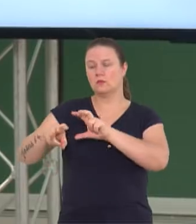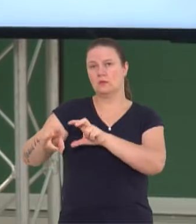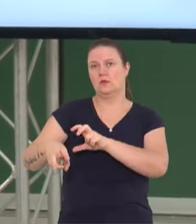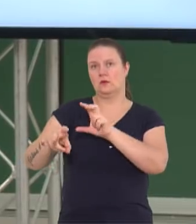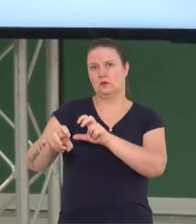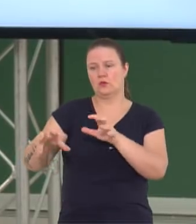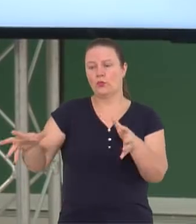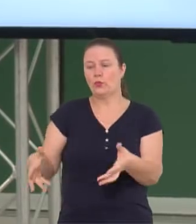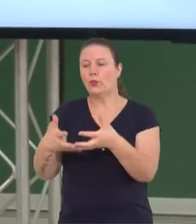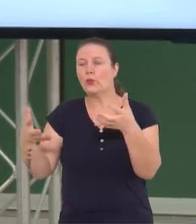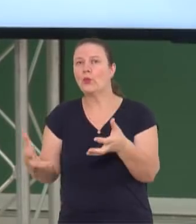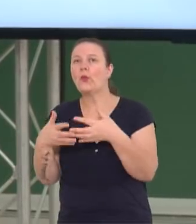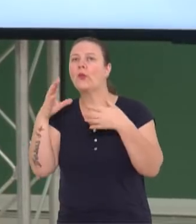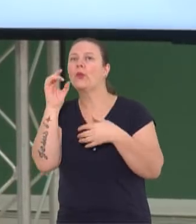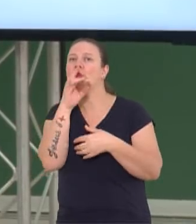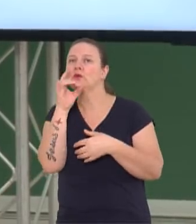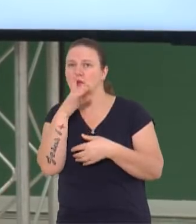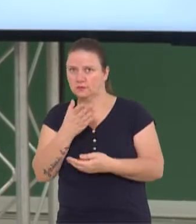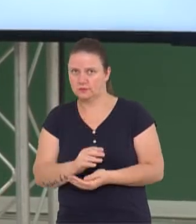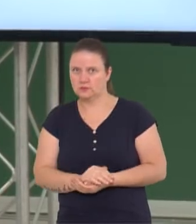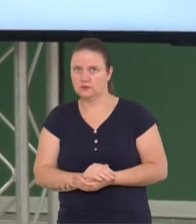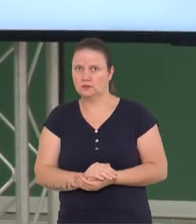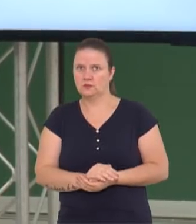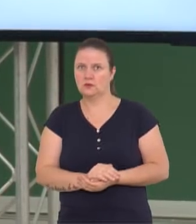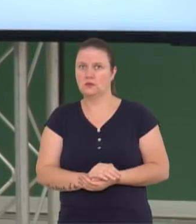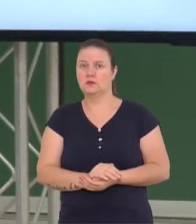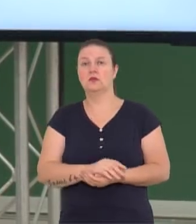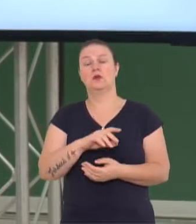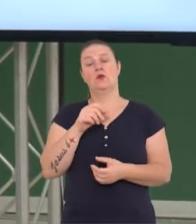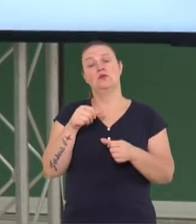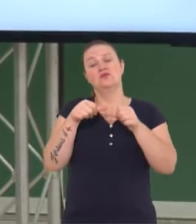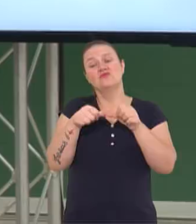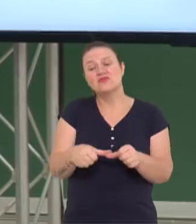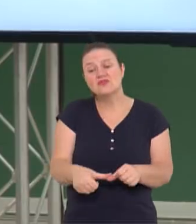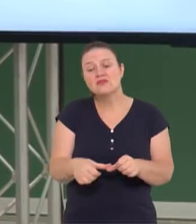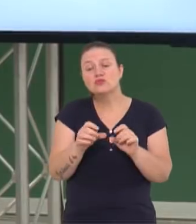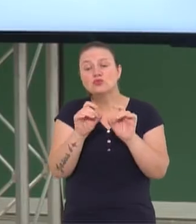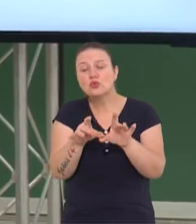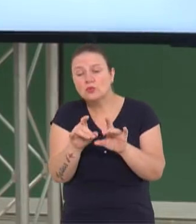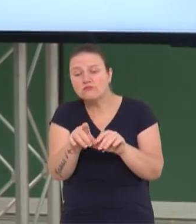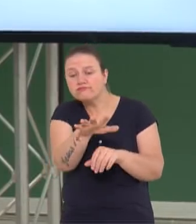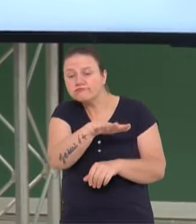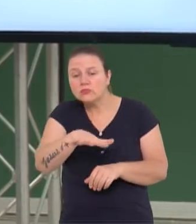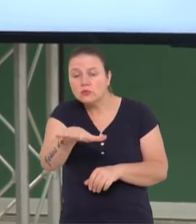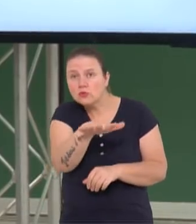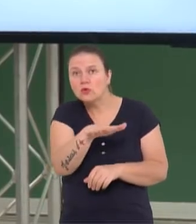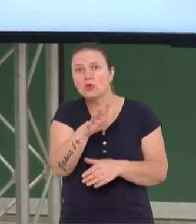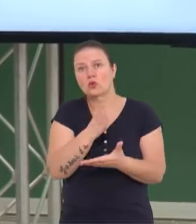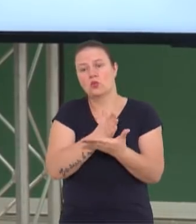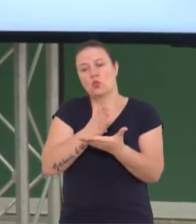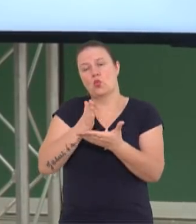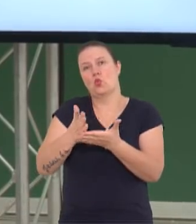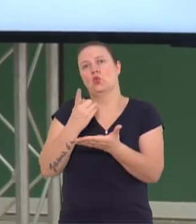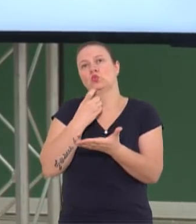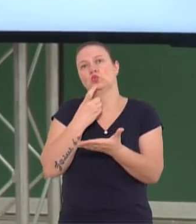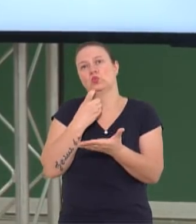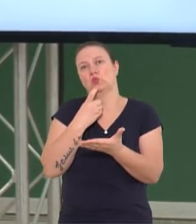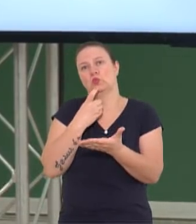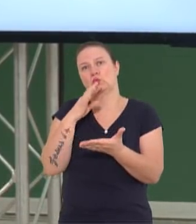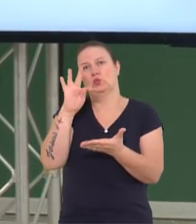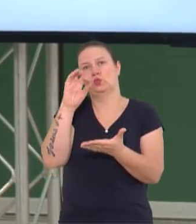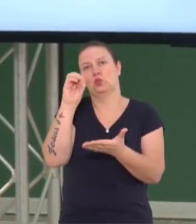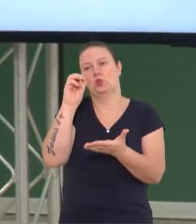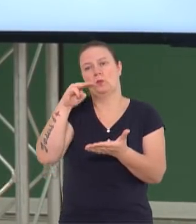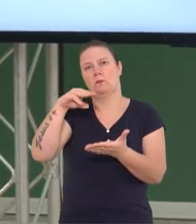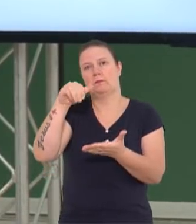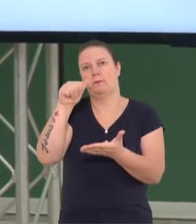que sobrar do terreno será tomate. Então, primeiro, somo 2/5 com 1/3. Lembra do